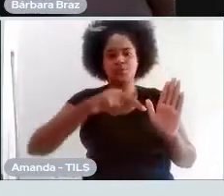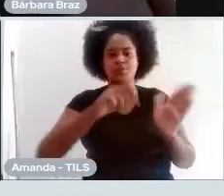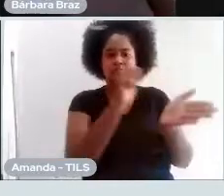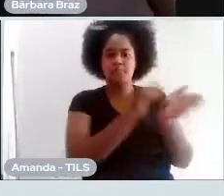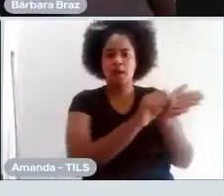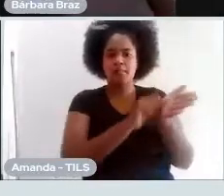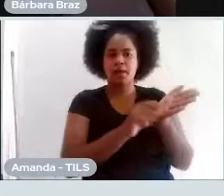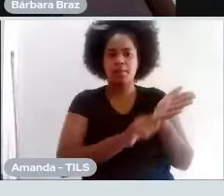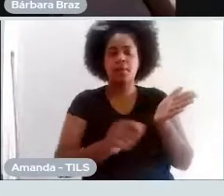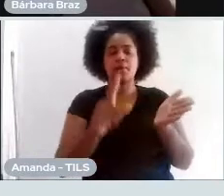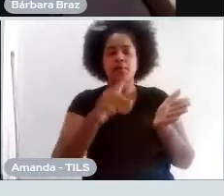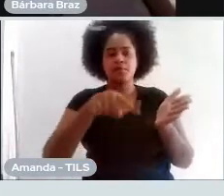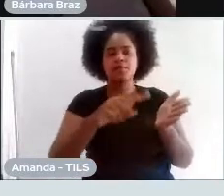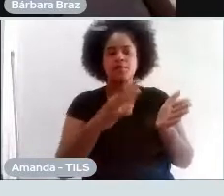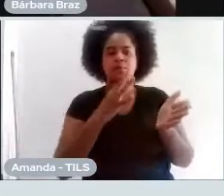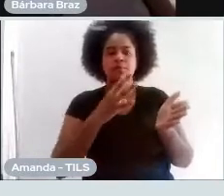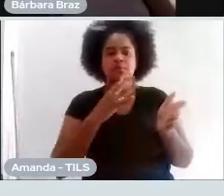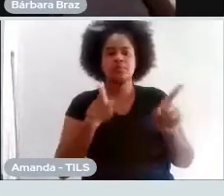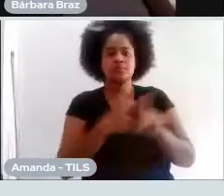corretores,